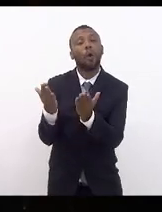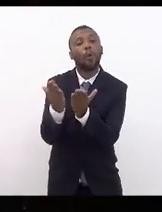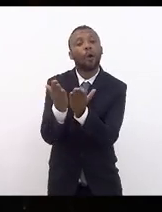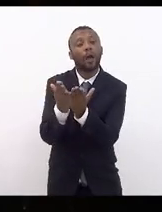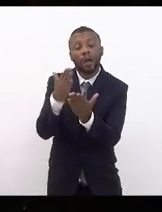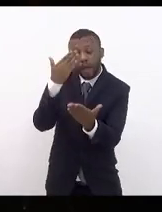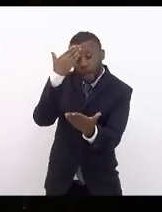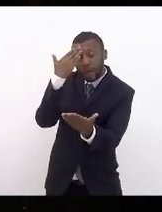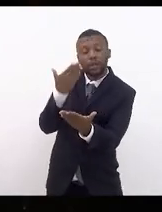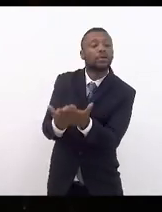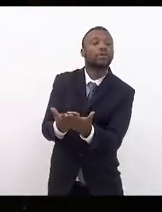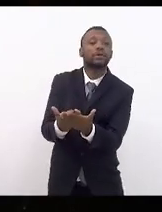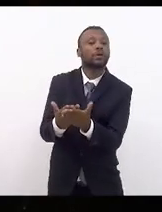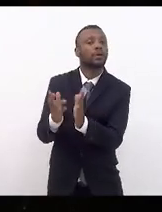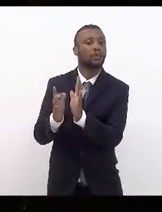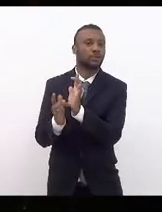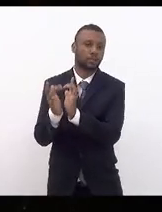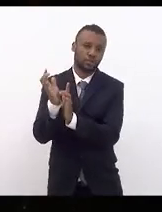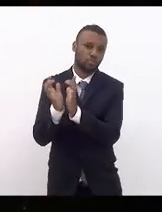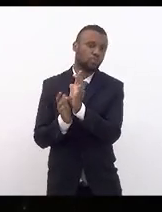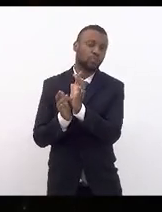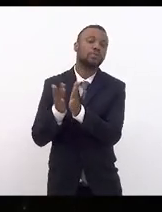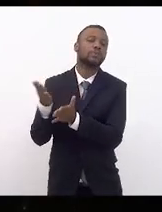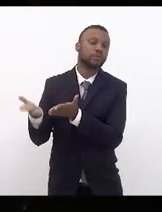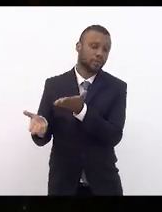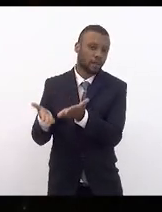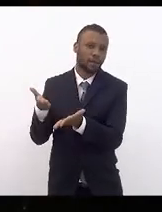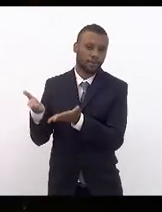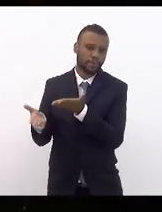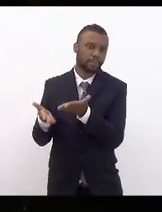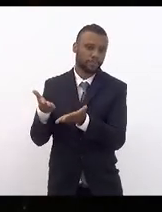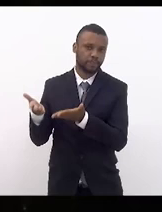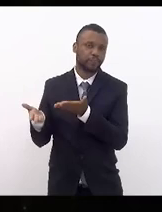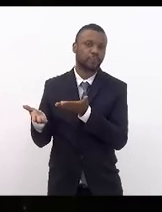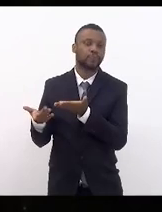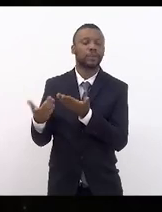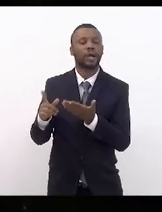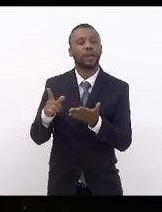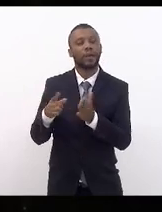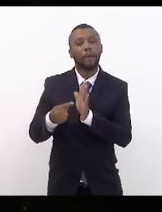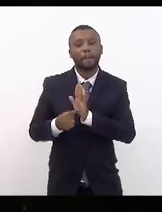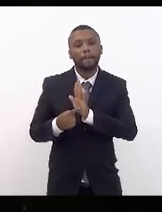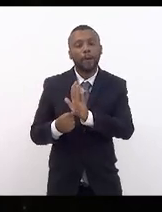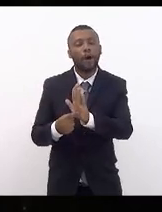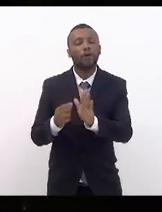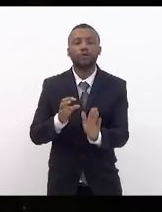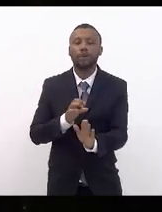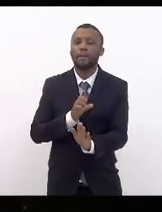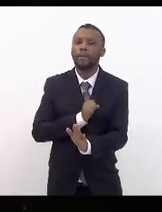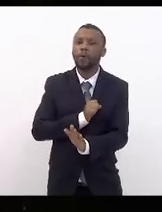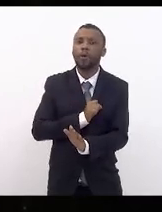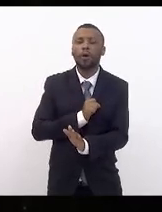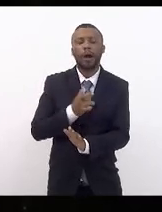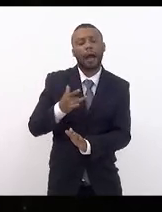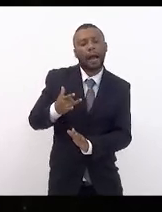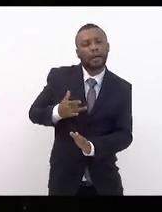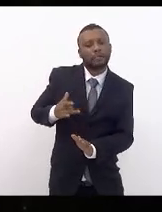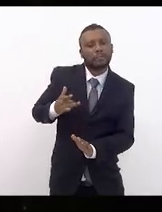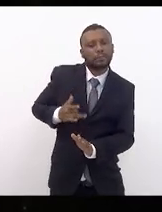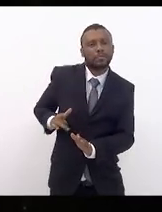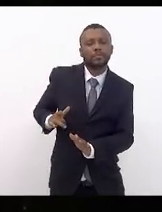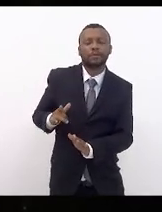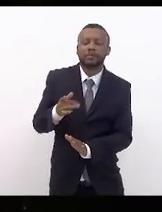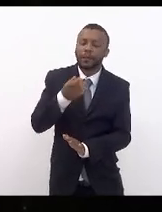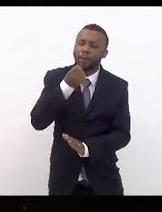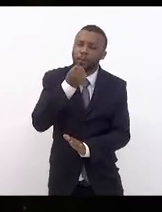Jesus e um servo dele. Ele revela o amor, a misericórdia e a